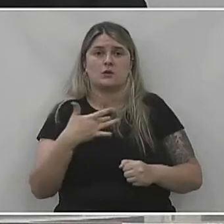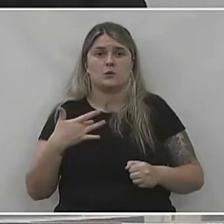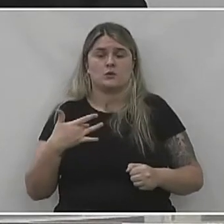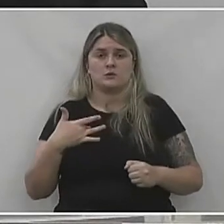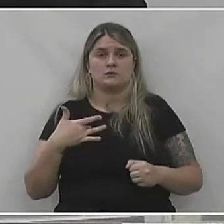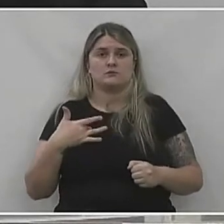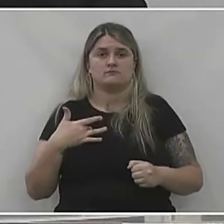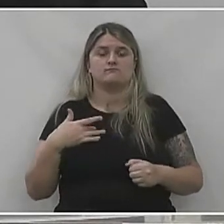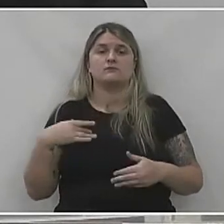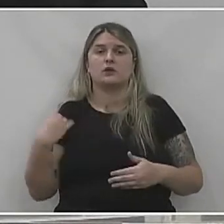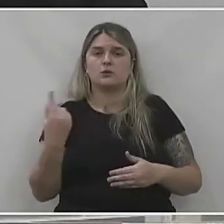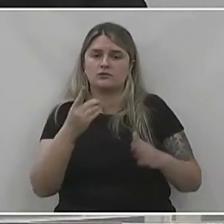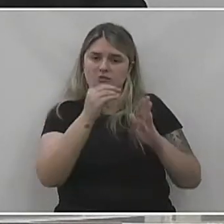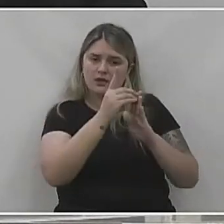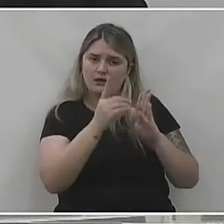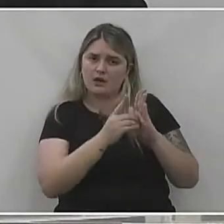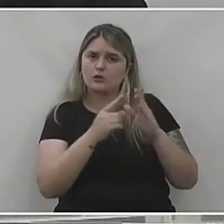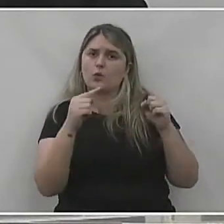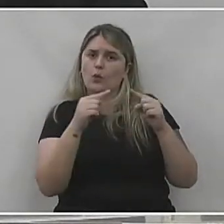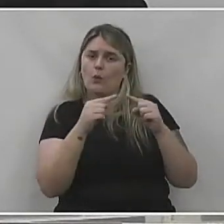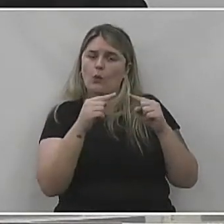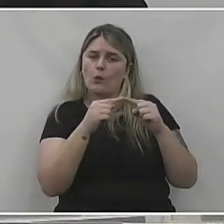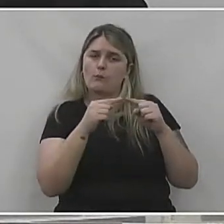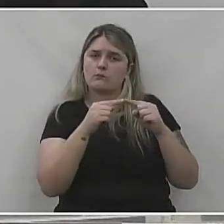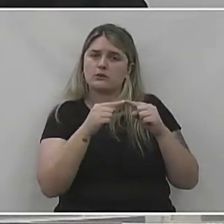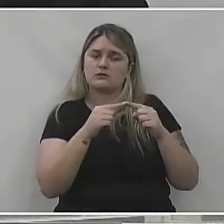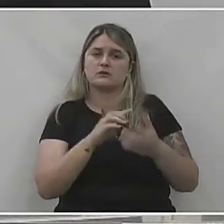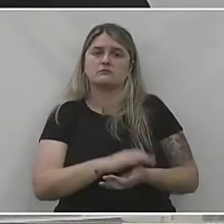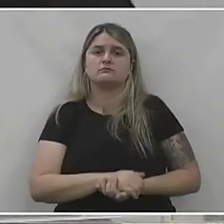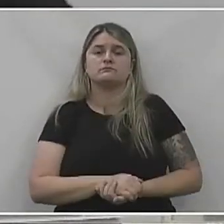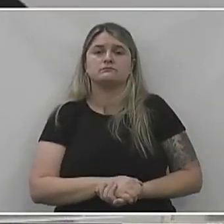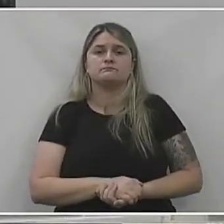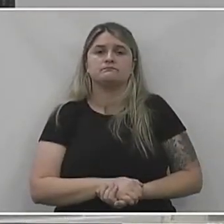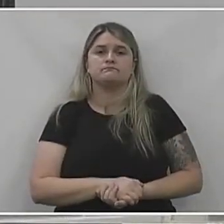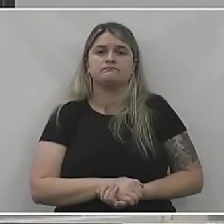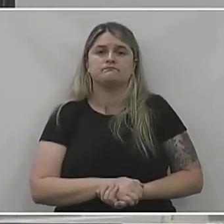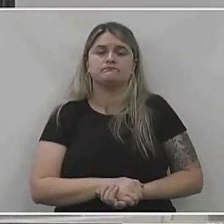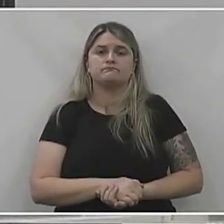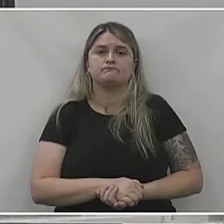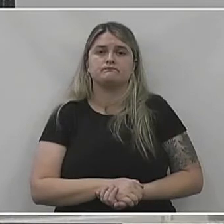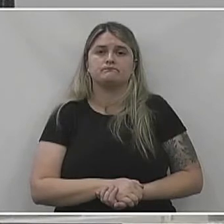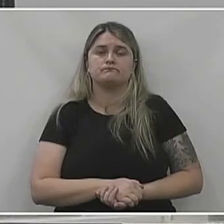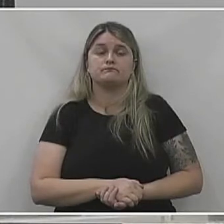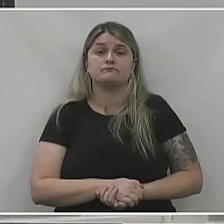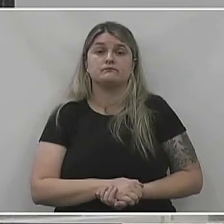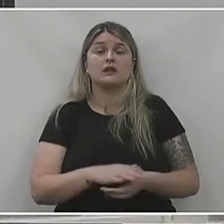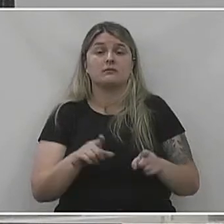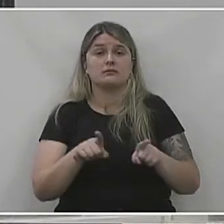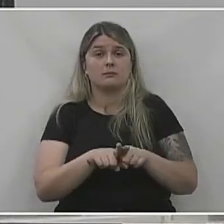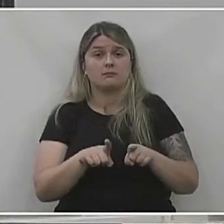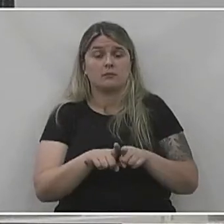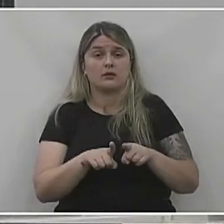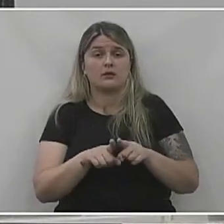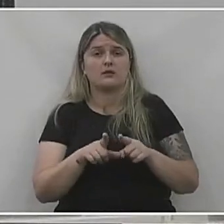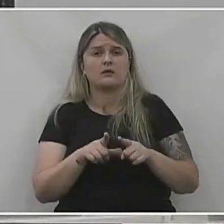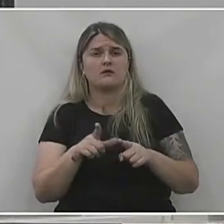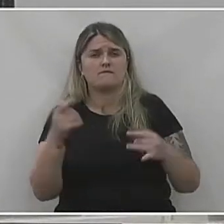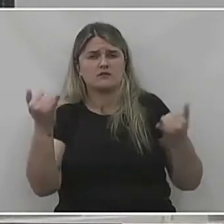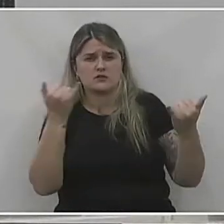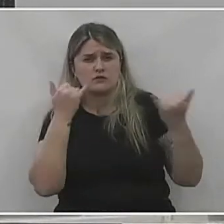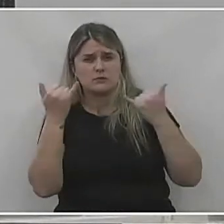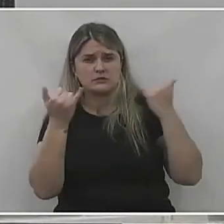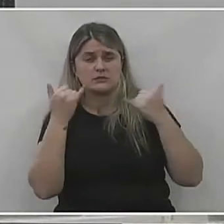isso que a gente acabou comentando na semana anterior é segundo informações